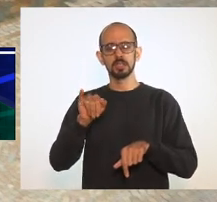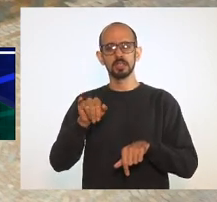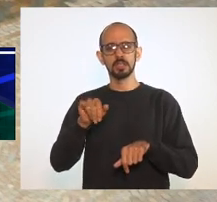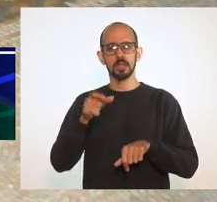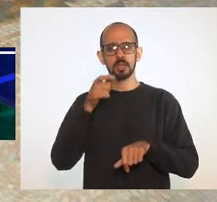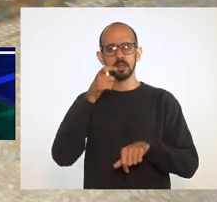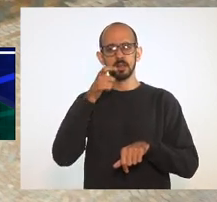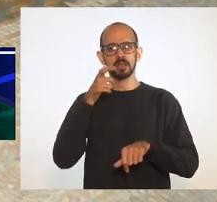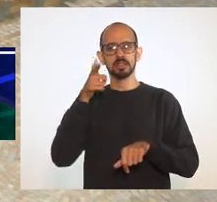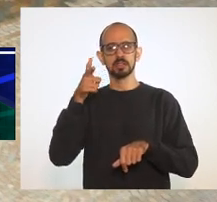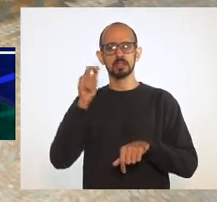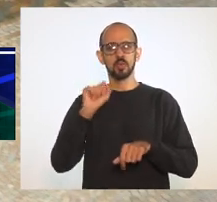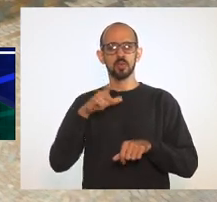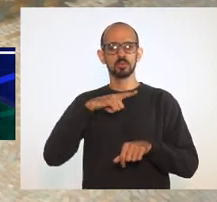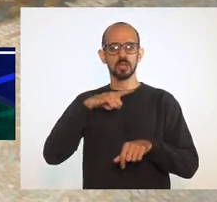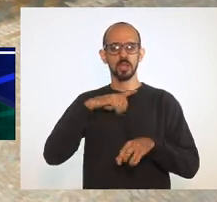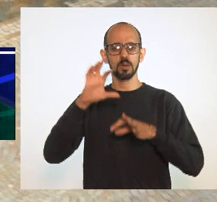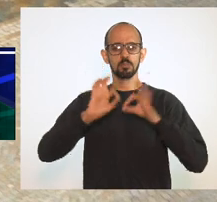Há um projeto de lei